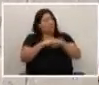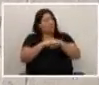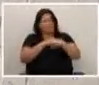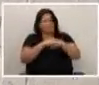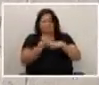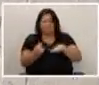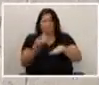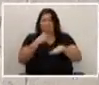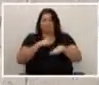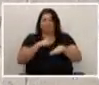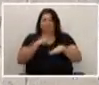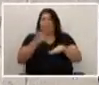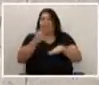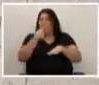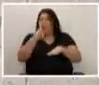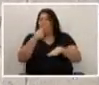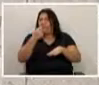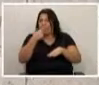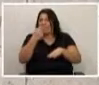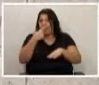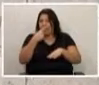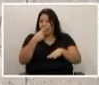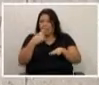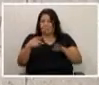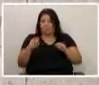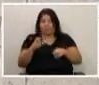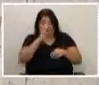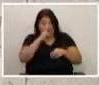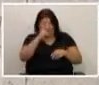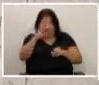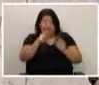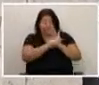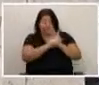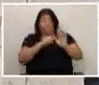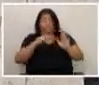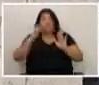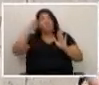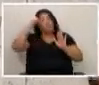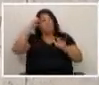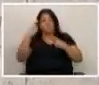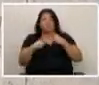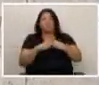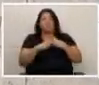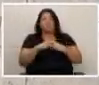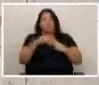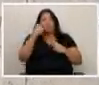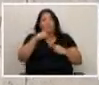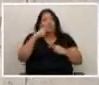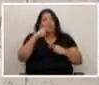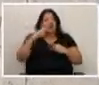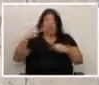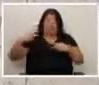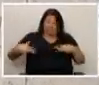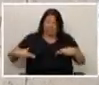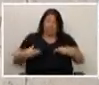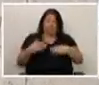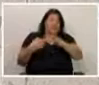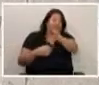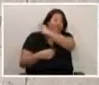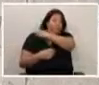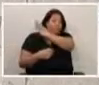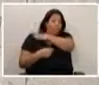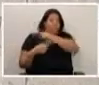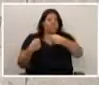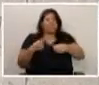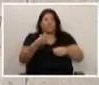haviam vários remédios de faixa preta, porque a policial Andréia, ela havia operado da coluna, então ela tinha que tomar remédio para dormir. E o menino tinha uma doença